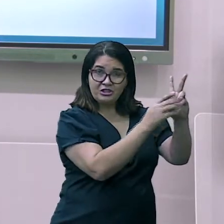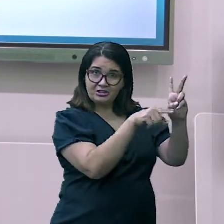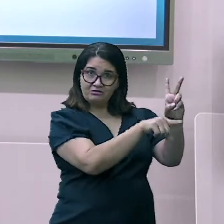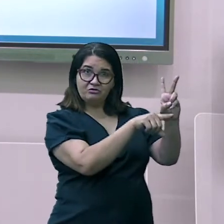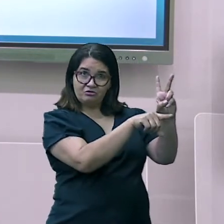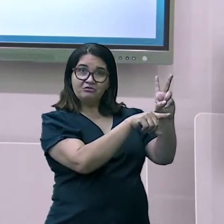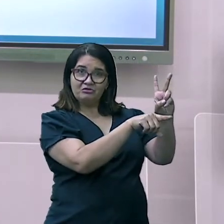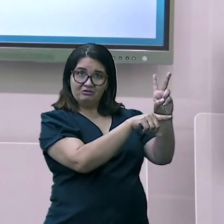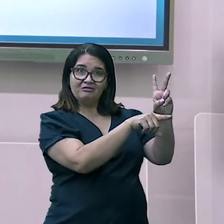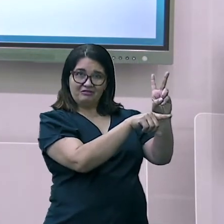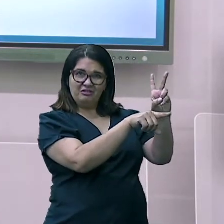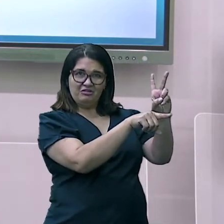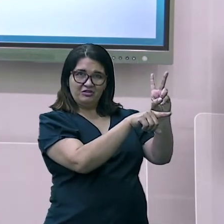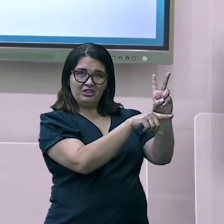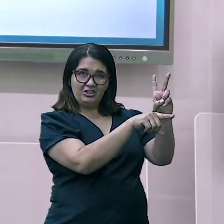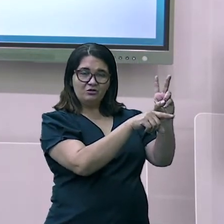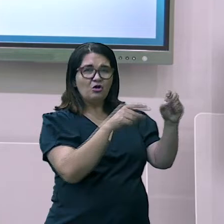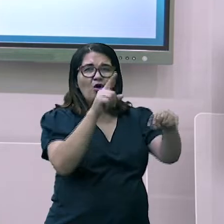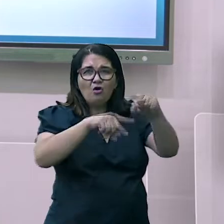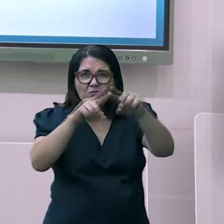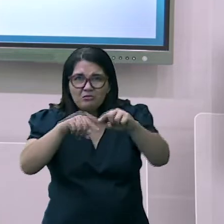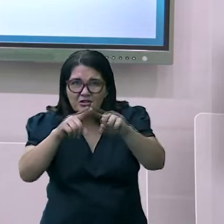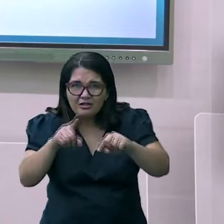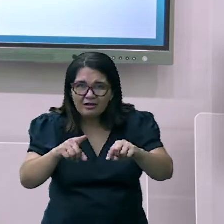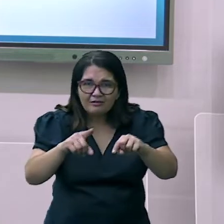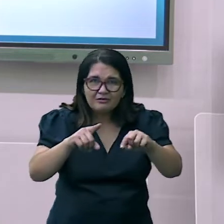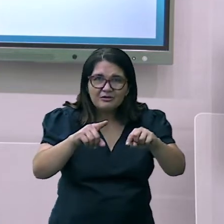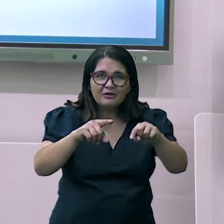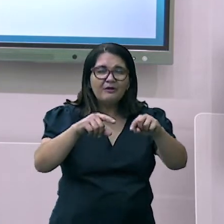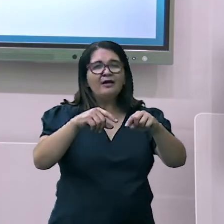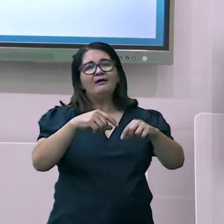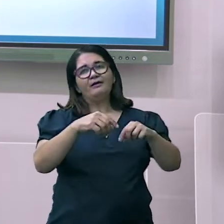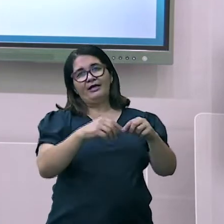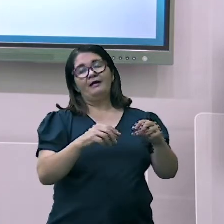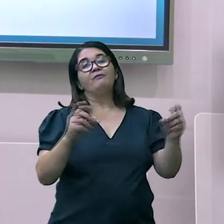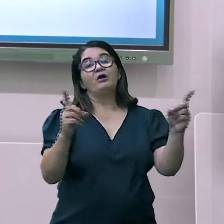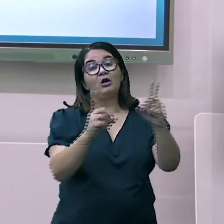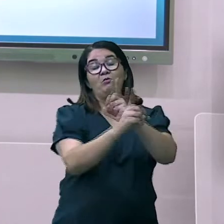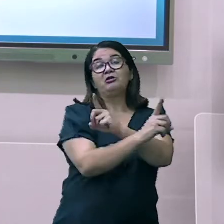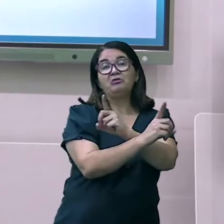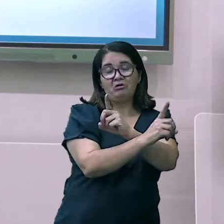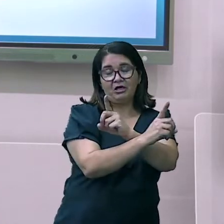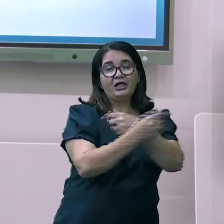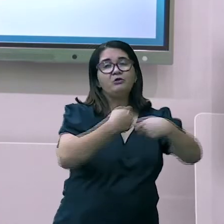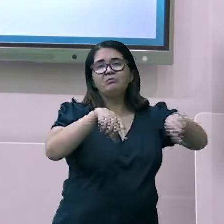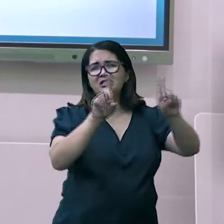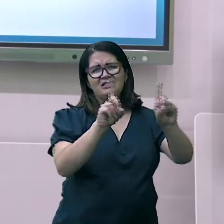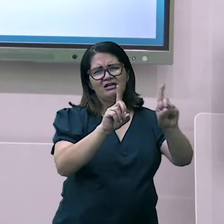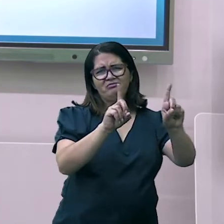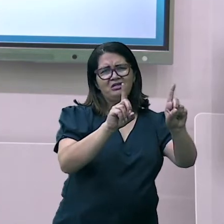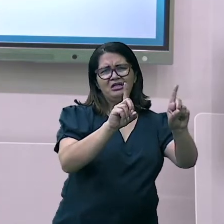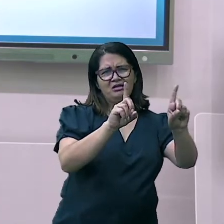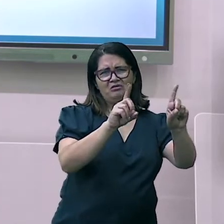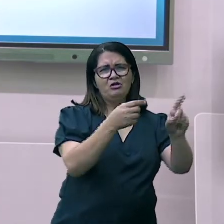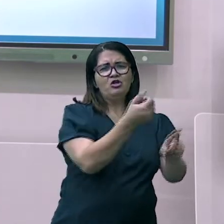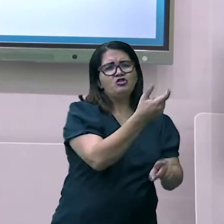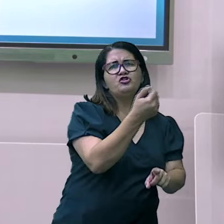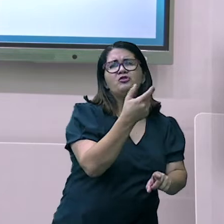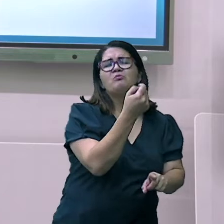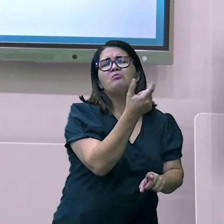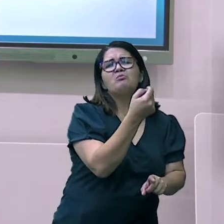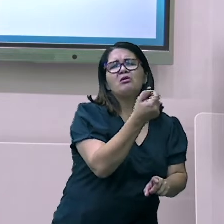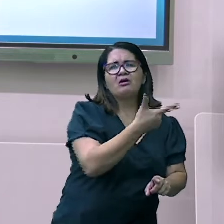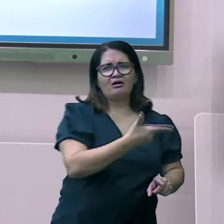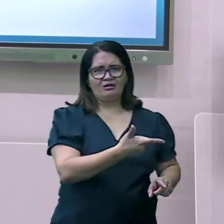de moeda. Faz-se ali a troca. Quando há troca, sem o uso de moeda, é